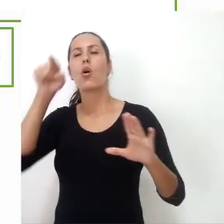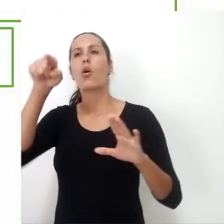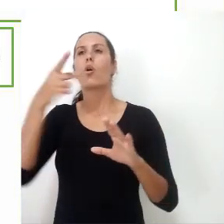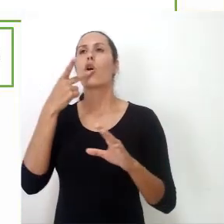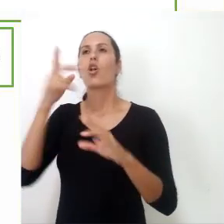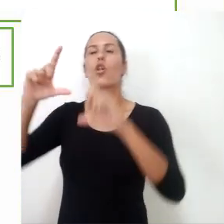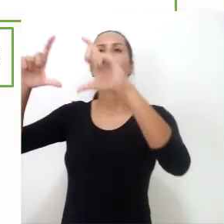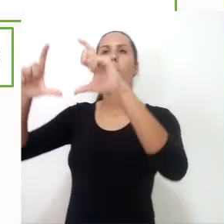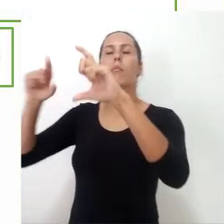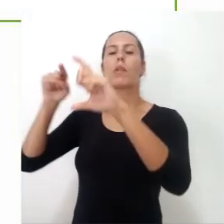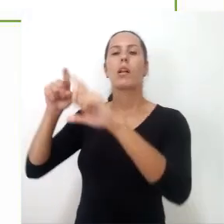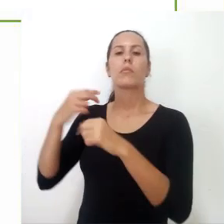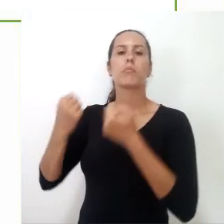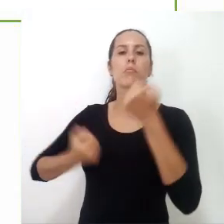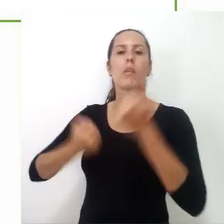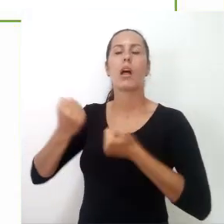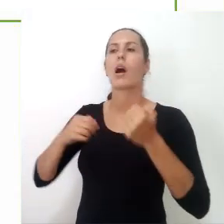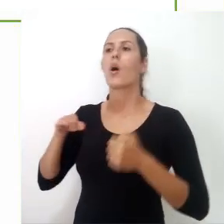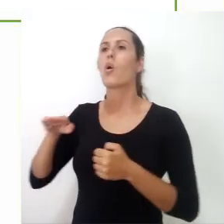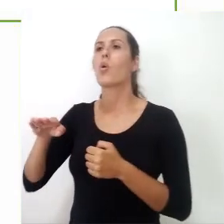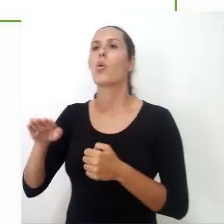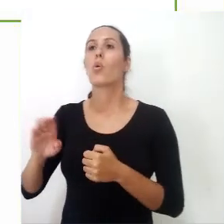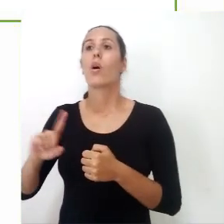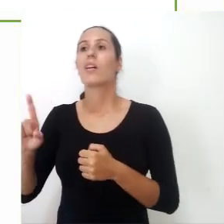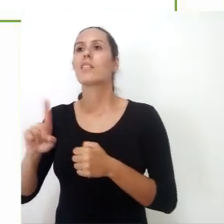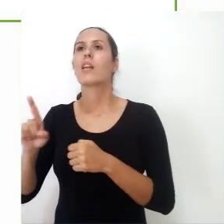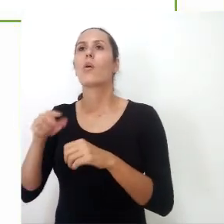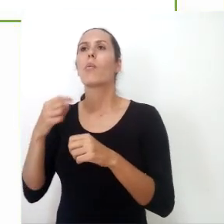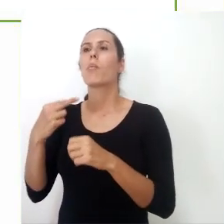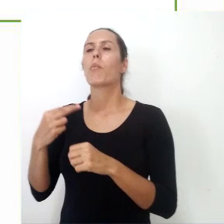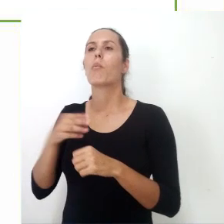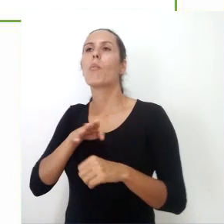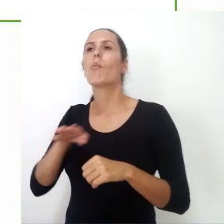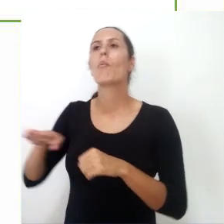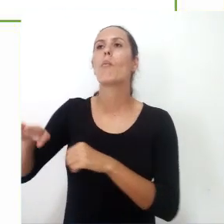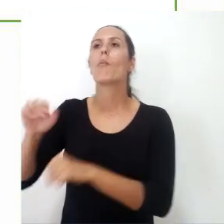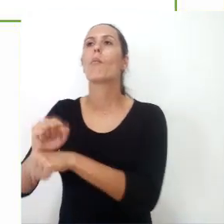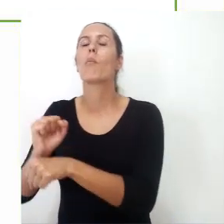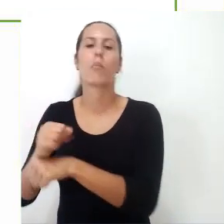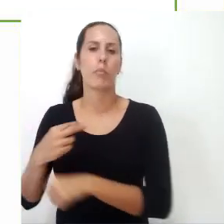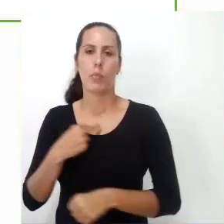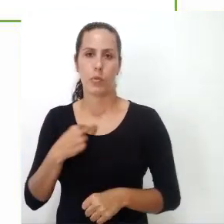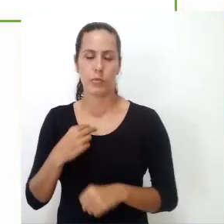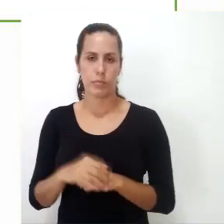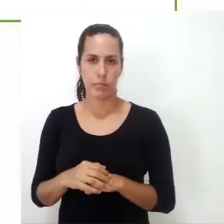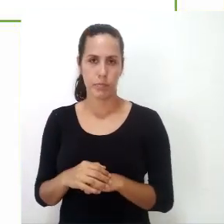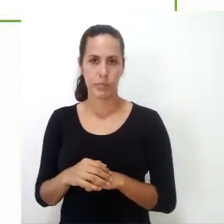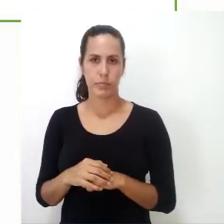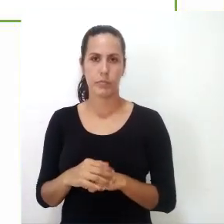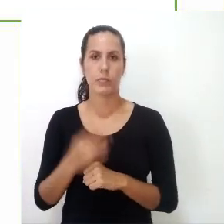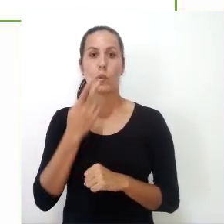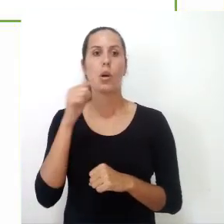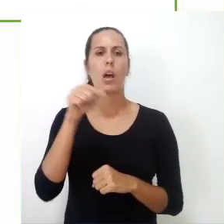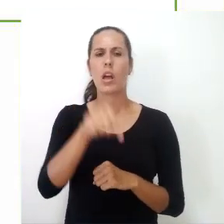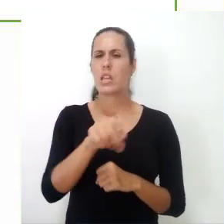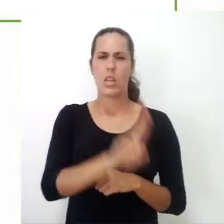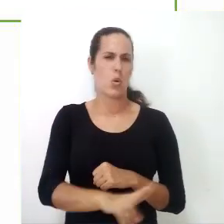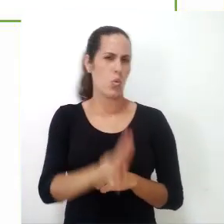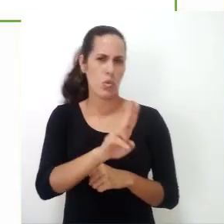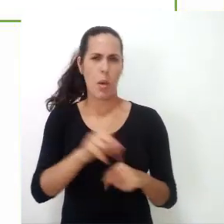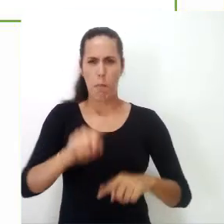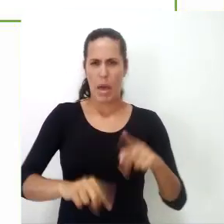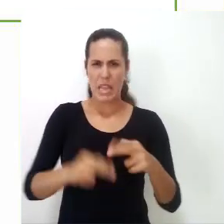o infinitivo, um exemplo, cuidado, não usar material rejeitado. Vejam só que eu